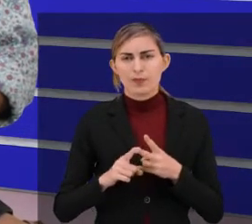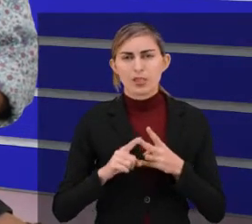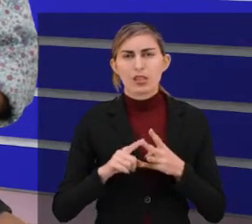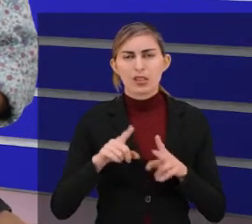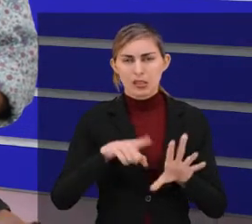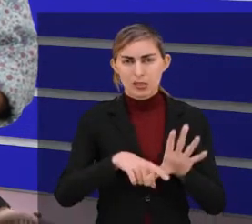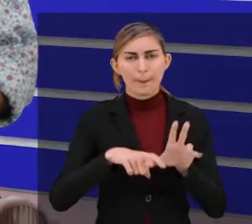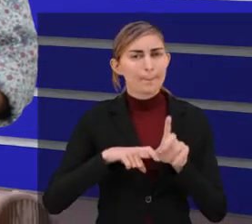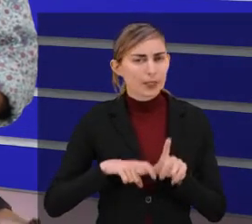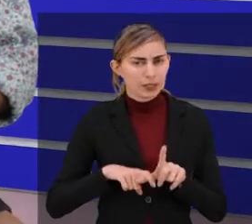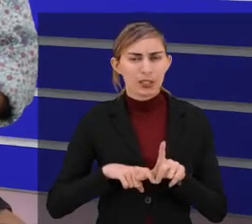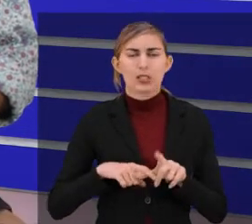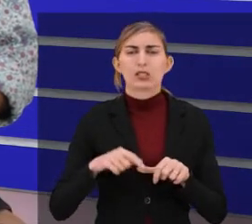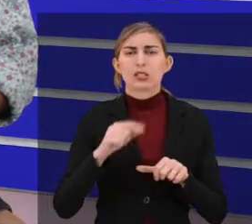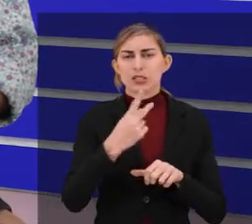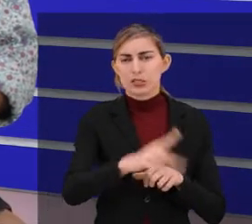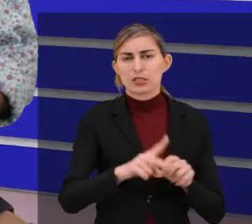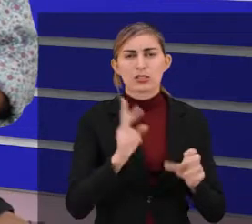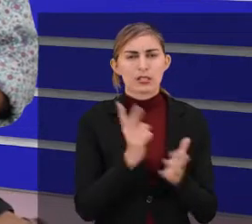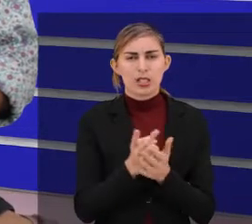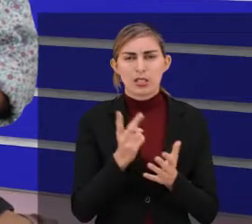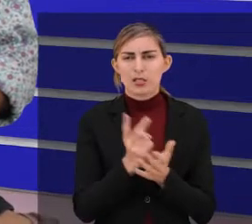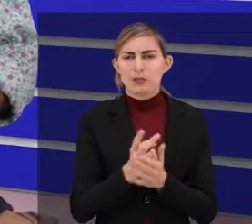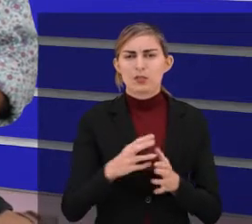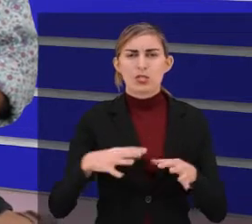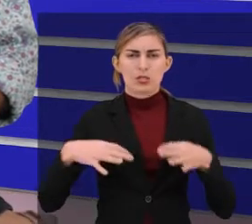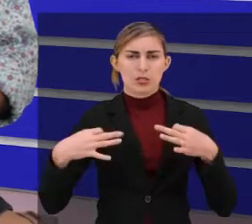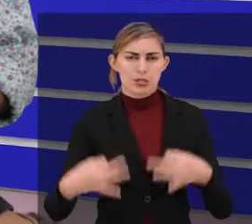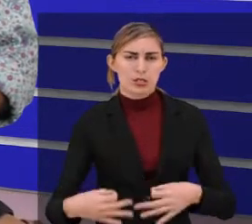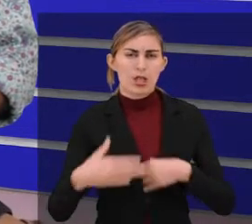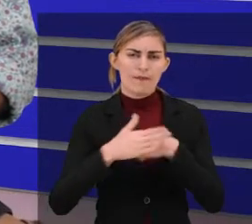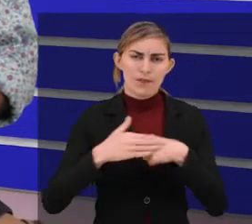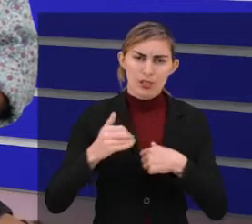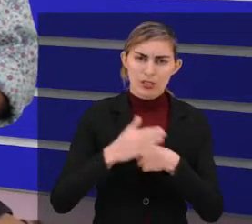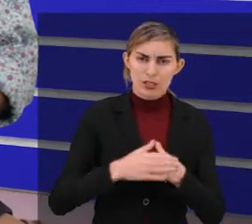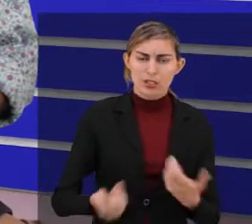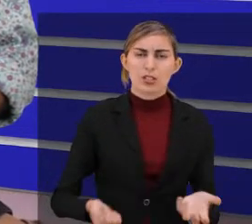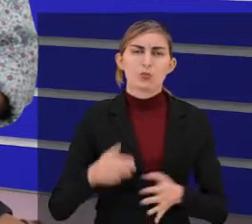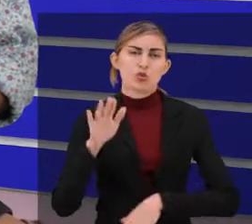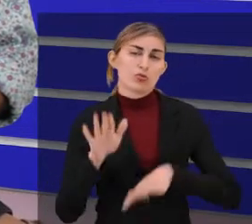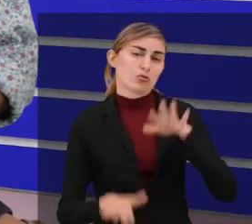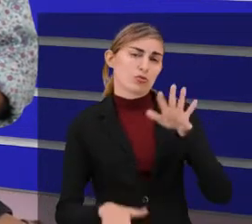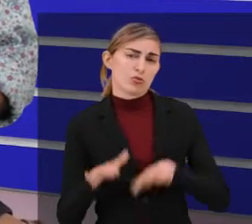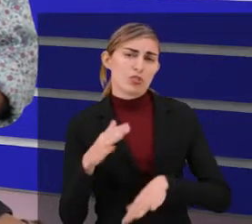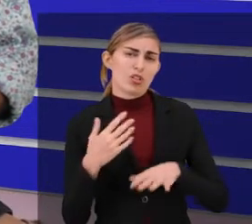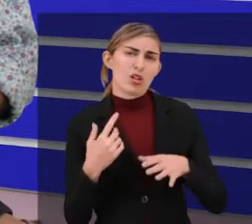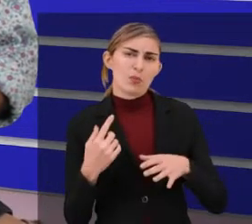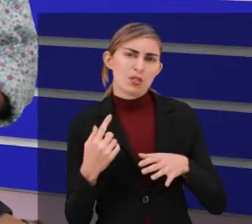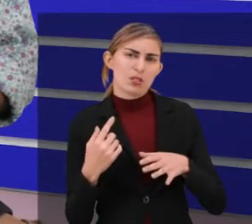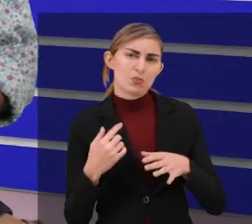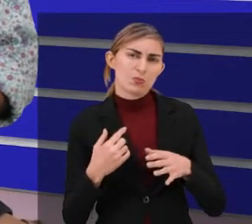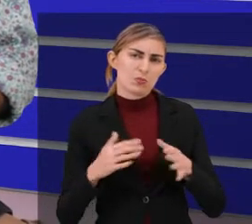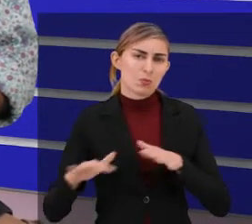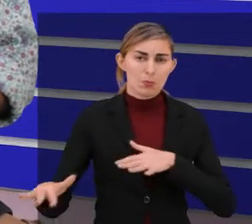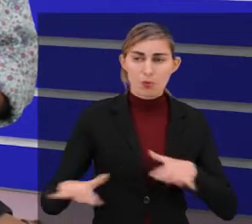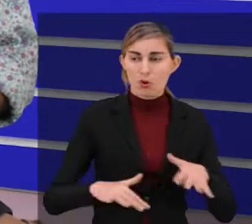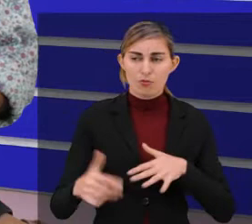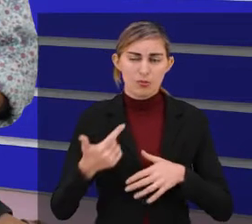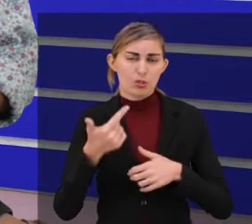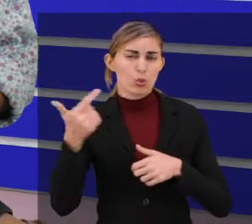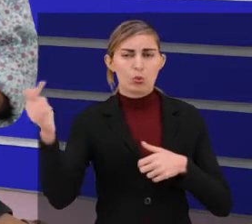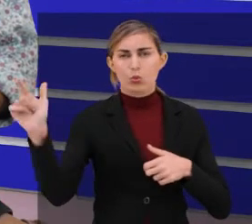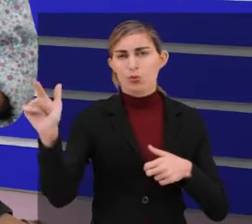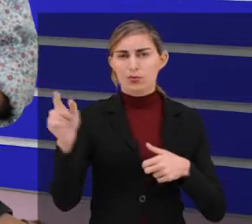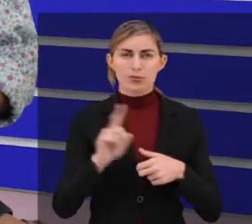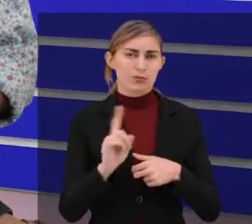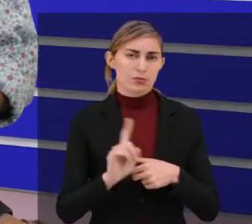denominamos dependentes. Eles são cordiais, afetivos e geralmente se movimentam para os